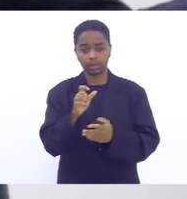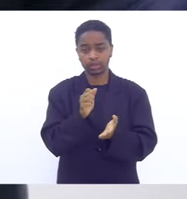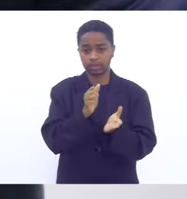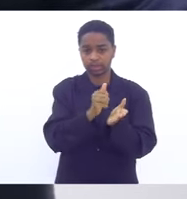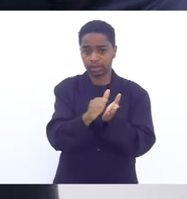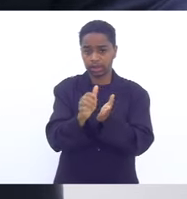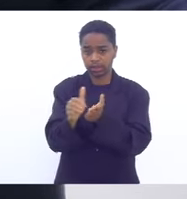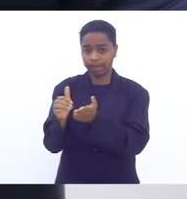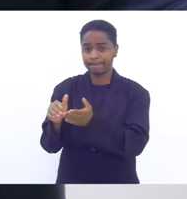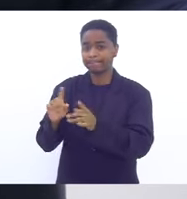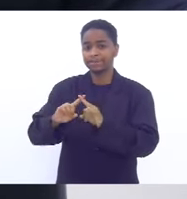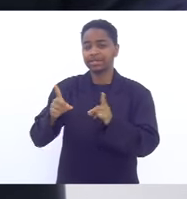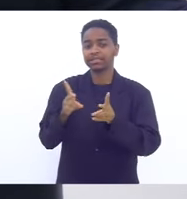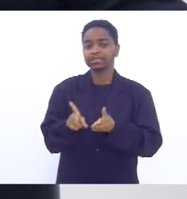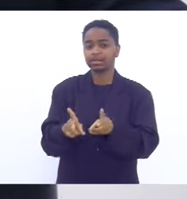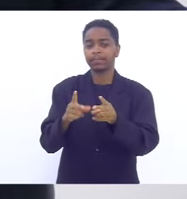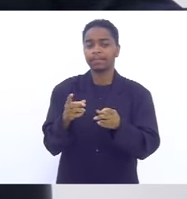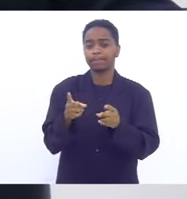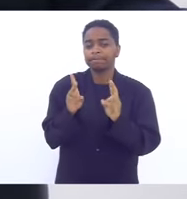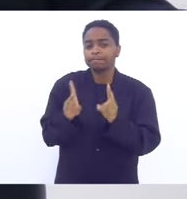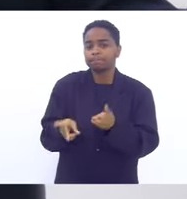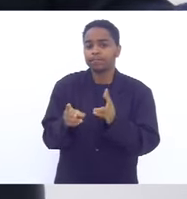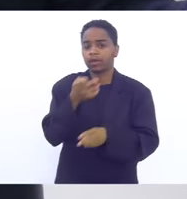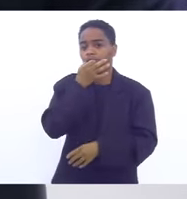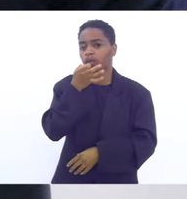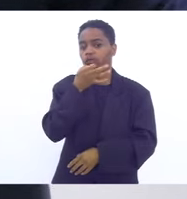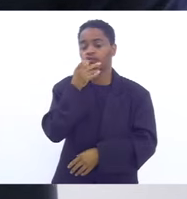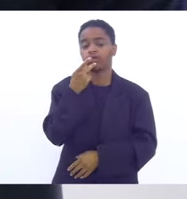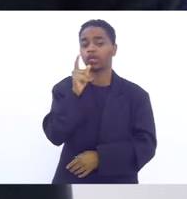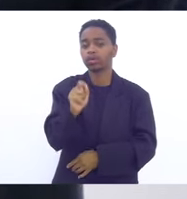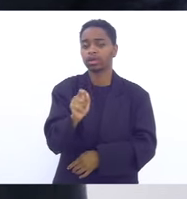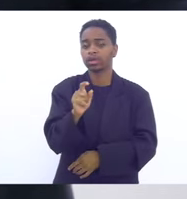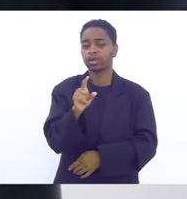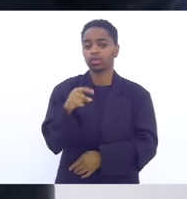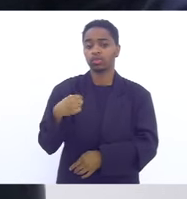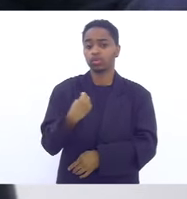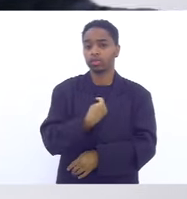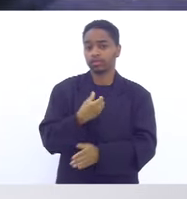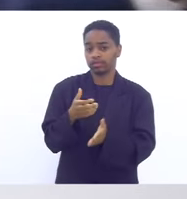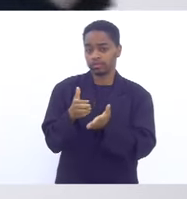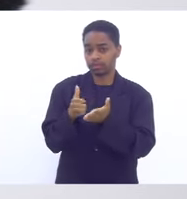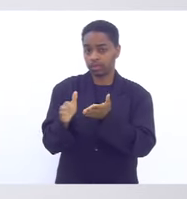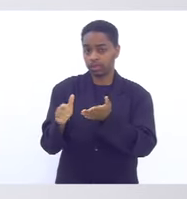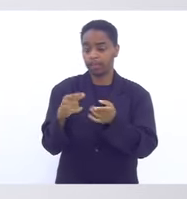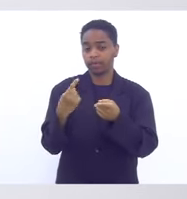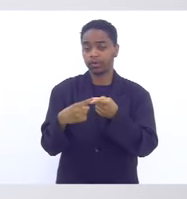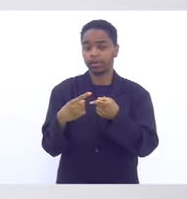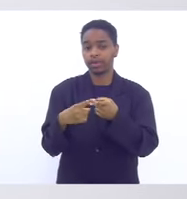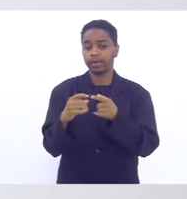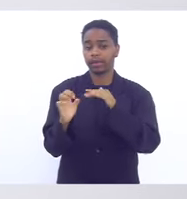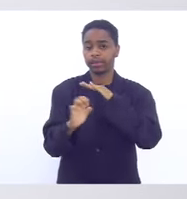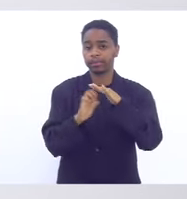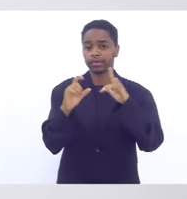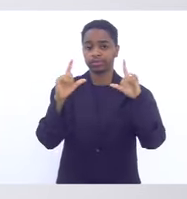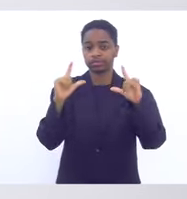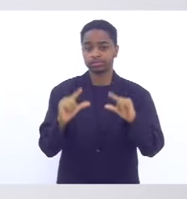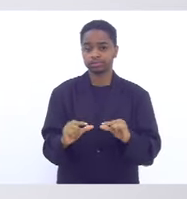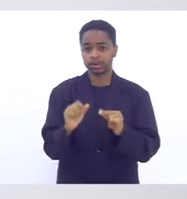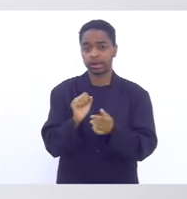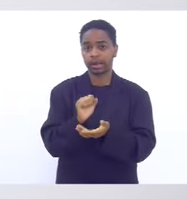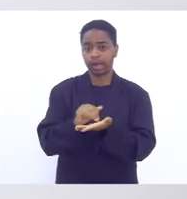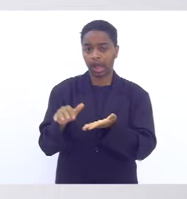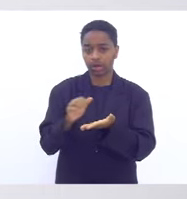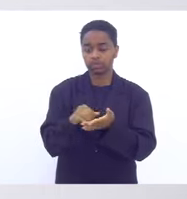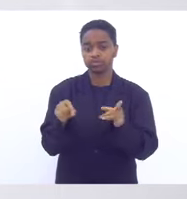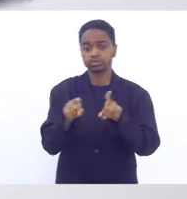Tante, com o mesmo argumento, eu entendi a linha de Vossa Excelência, dizendo o seguinte: não, nós fomos demitidos porque a empresa está reduzindo os custos e